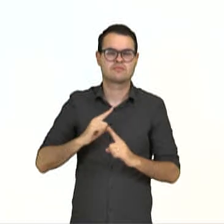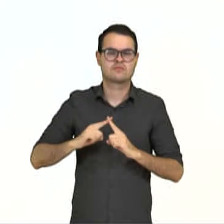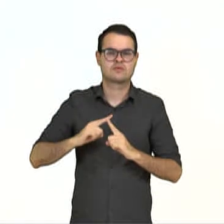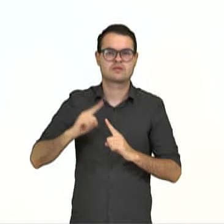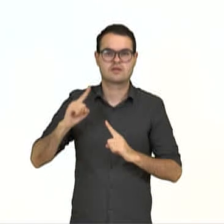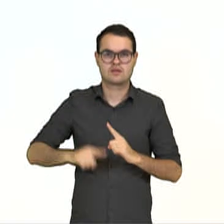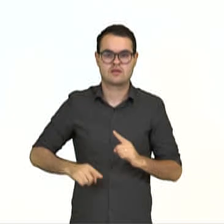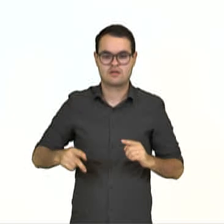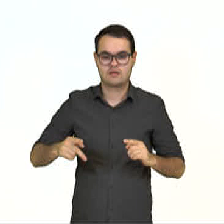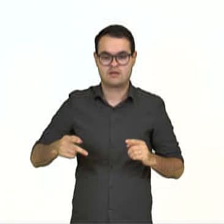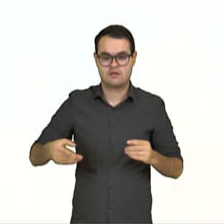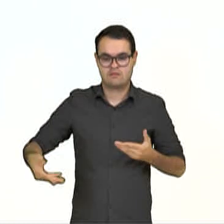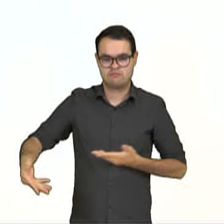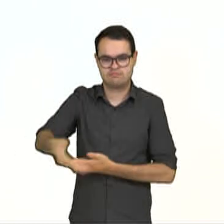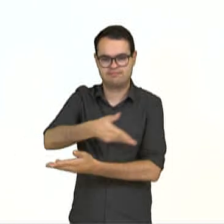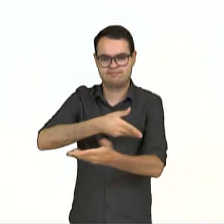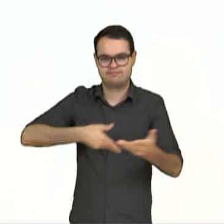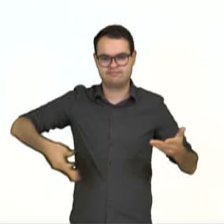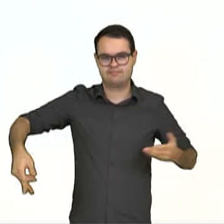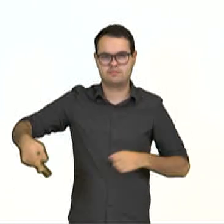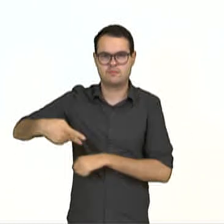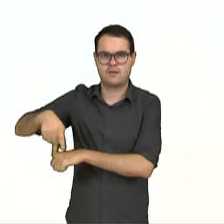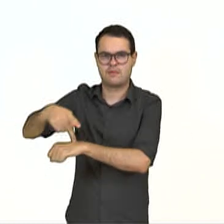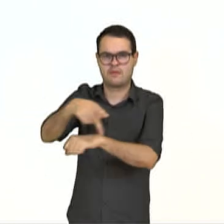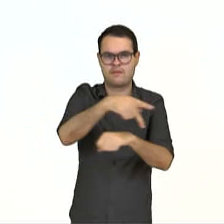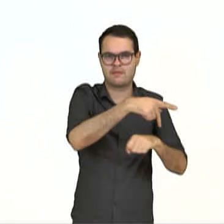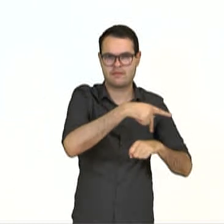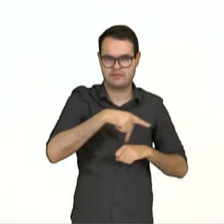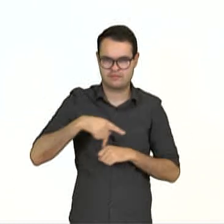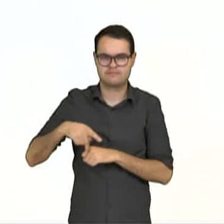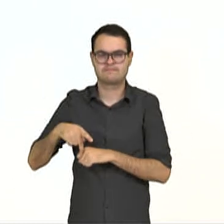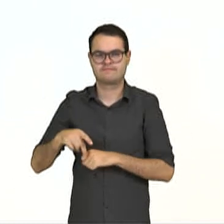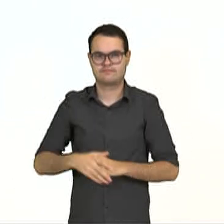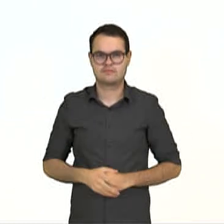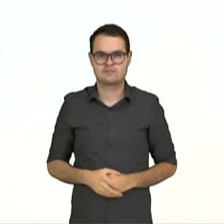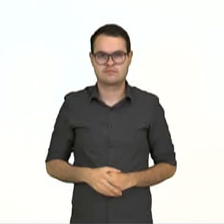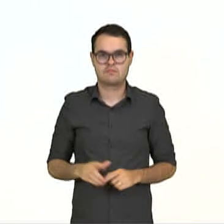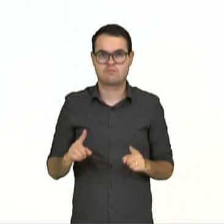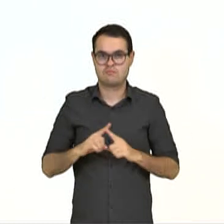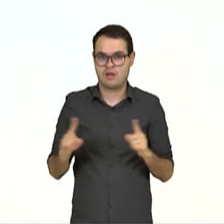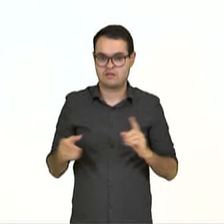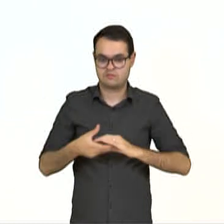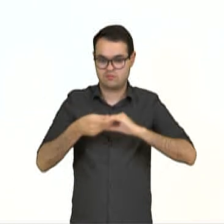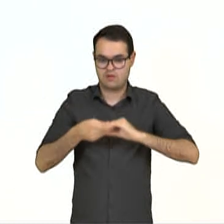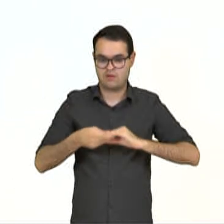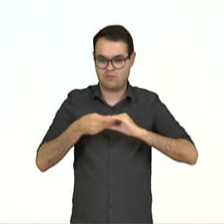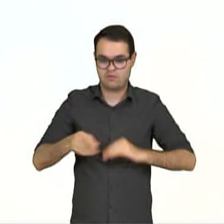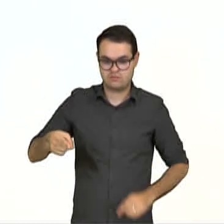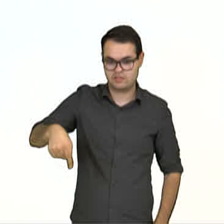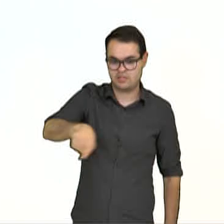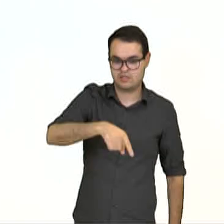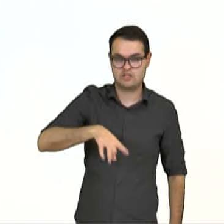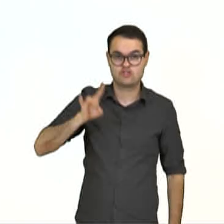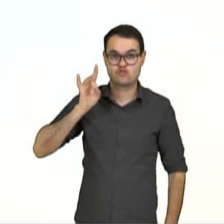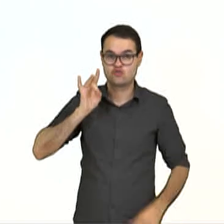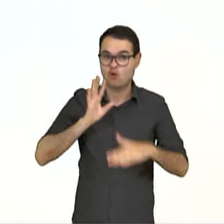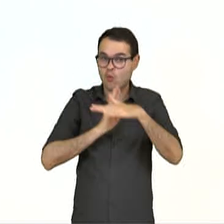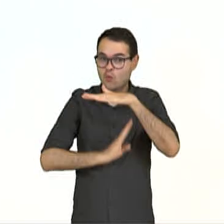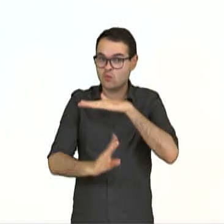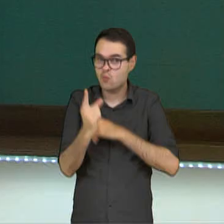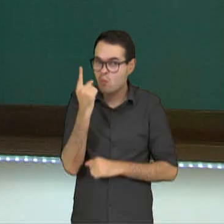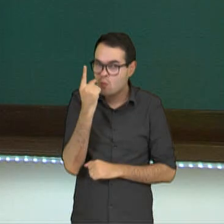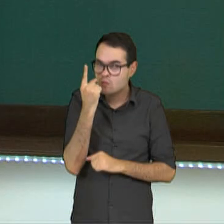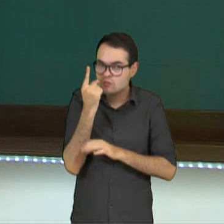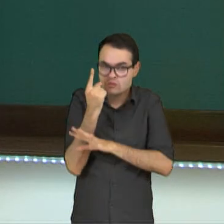As relações multilaterais envolvem diversos países, mas os acordos entre eles são apenas de